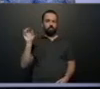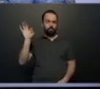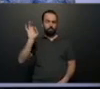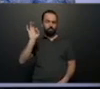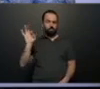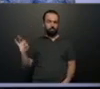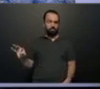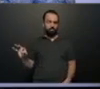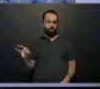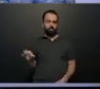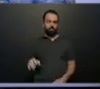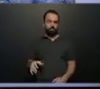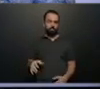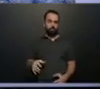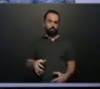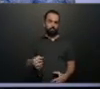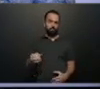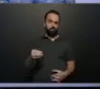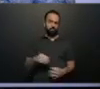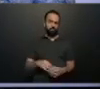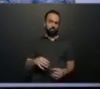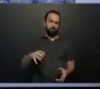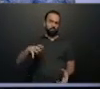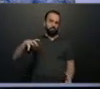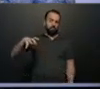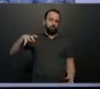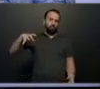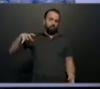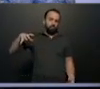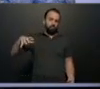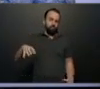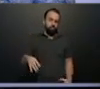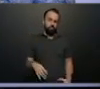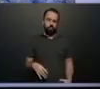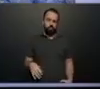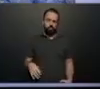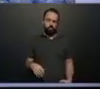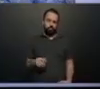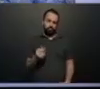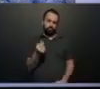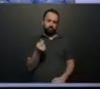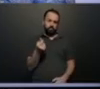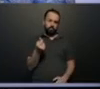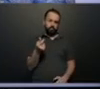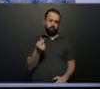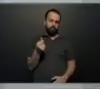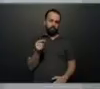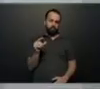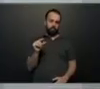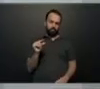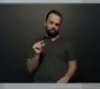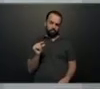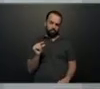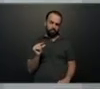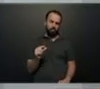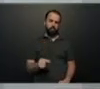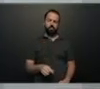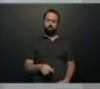ele acaba sendo um pouco desproporcional e também o valor, né, que eles pagam ainda não é